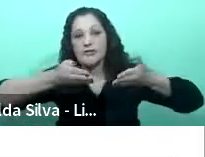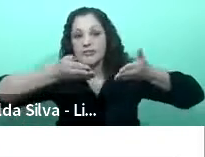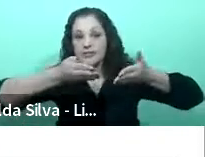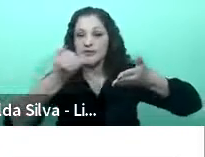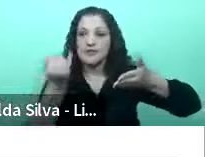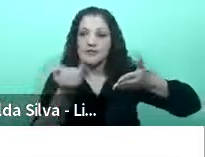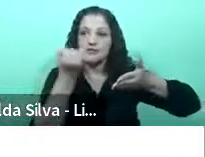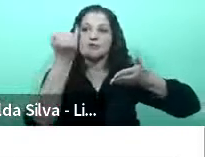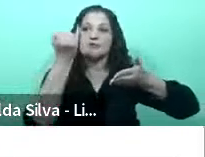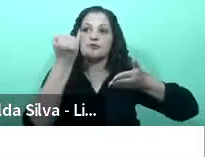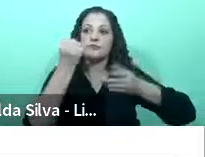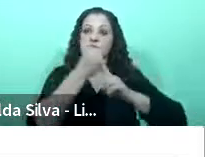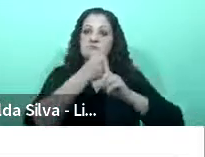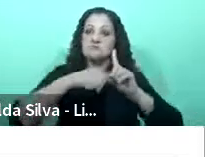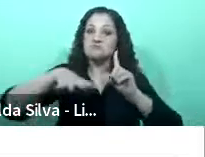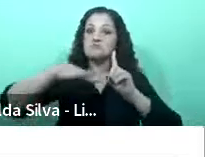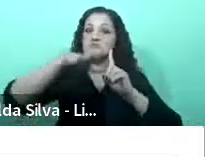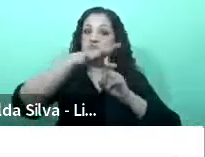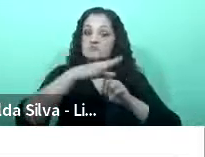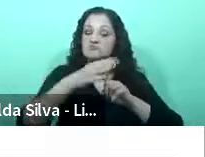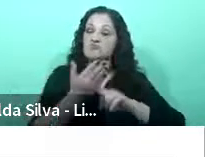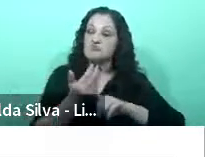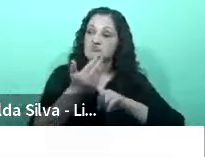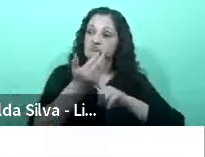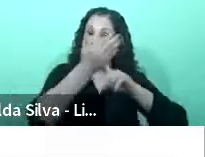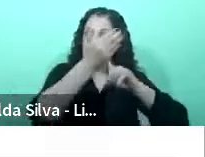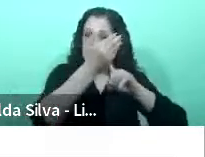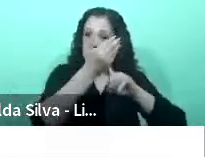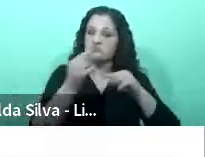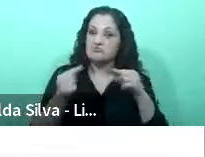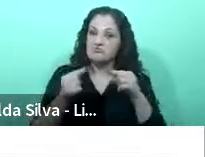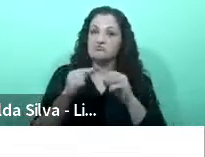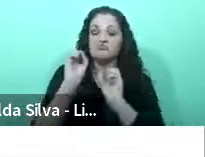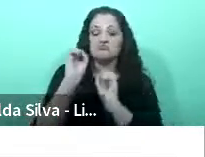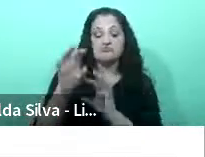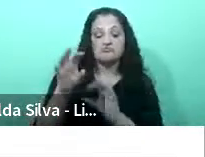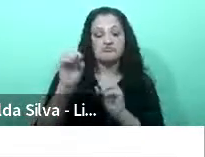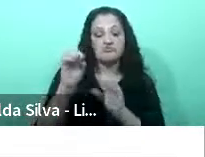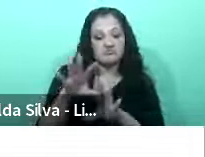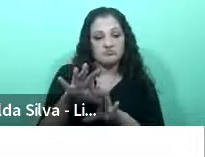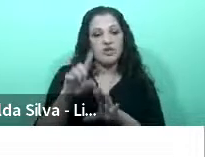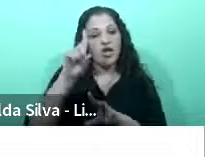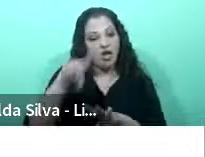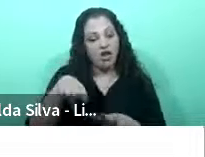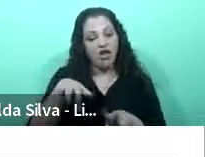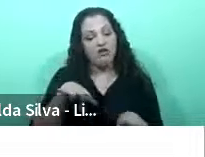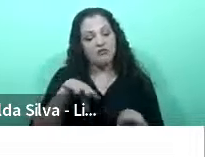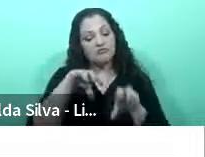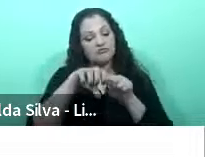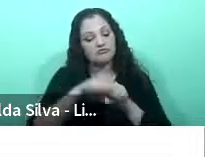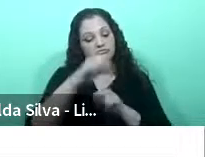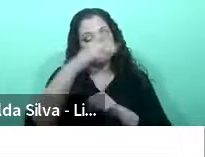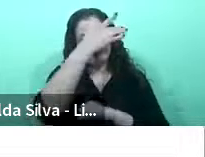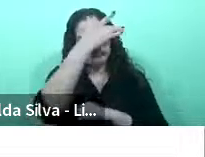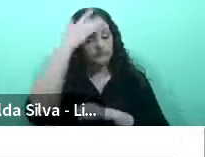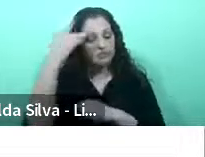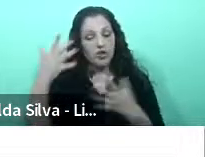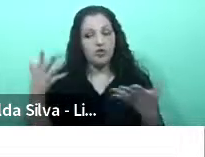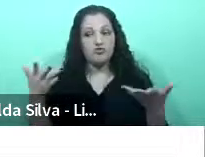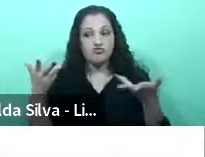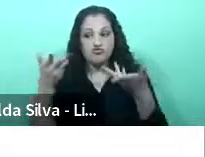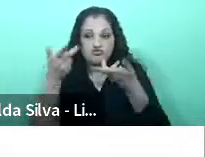importante para a nossa sociedade tecnológica em termos educacionais é a gente formar gente com habilidades